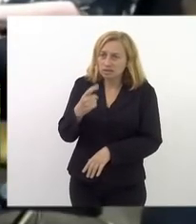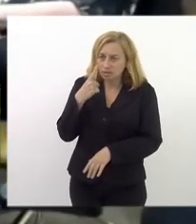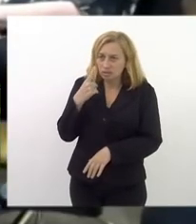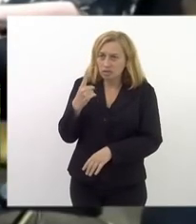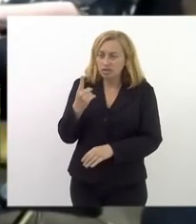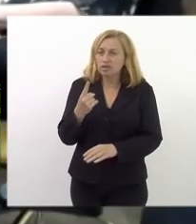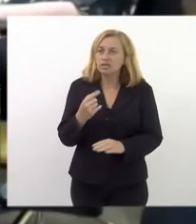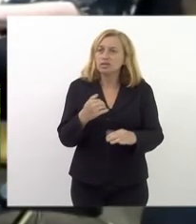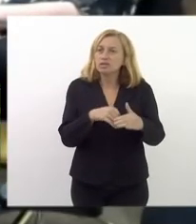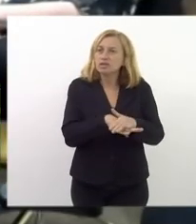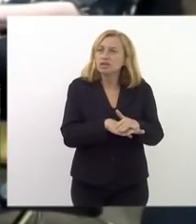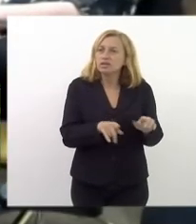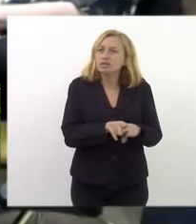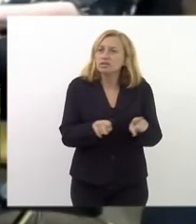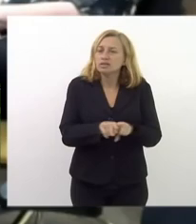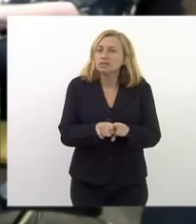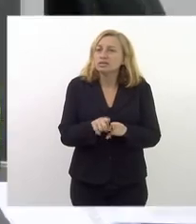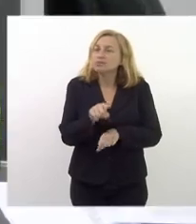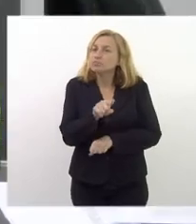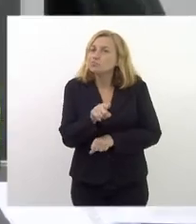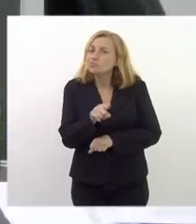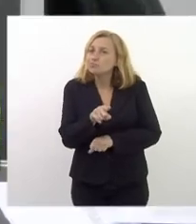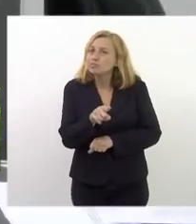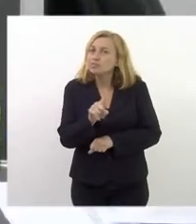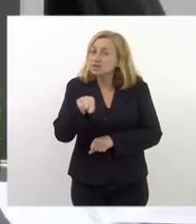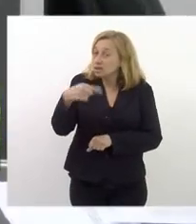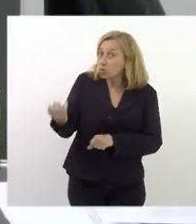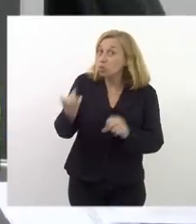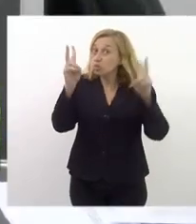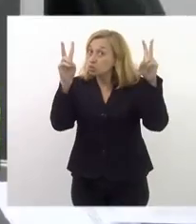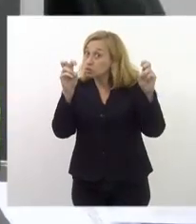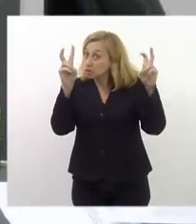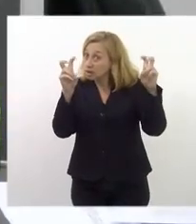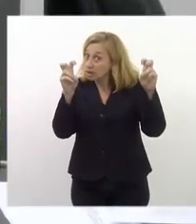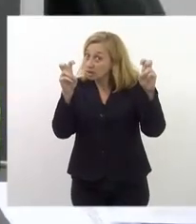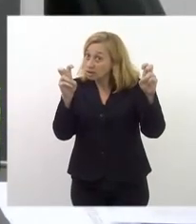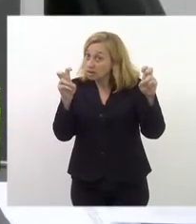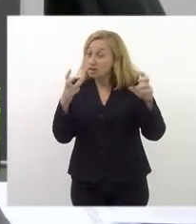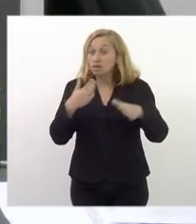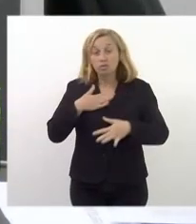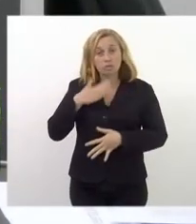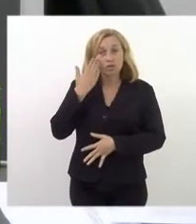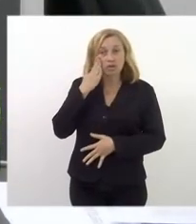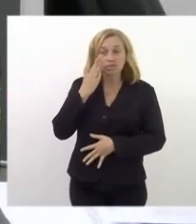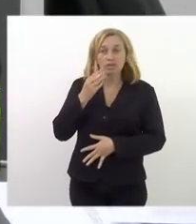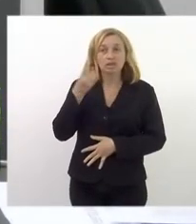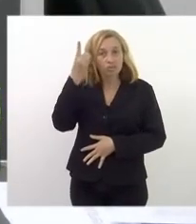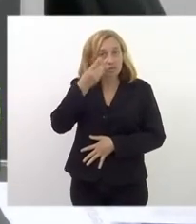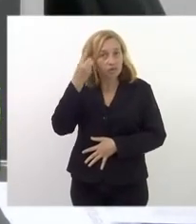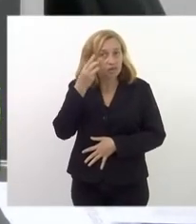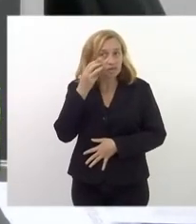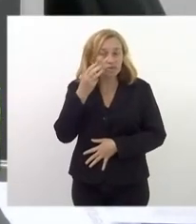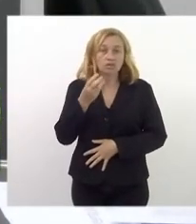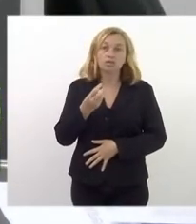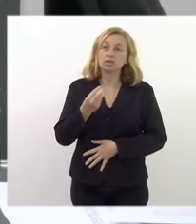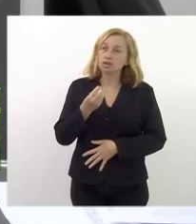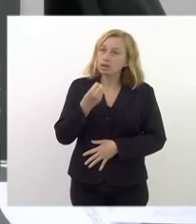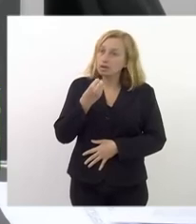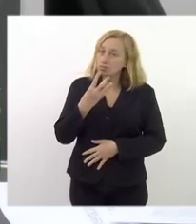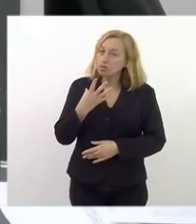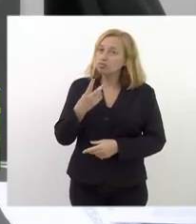ler. Olha só, esse é um outro tema que no meu entendimento, deputado Valdec, merece